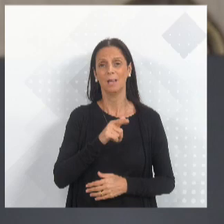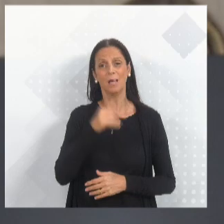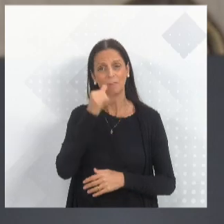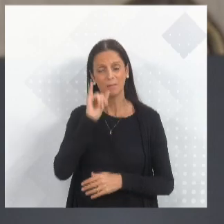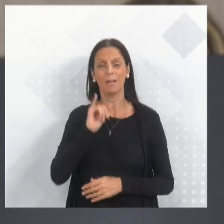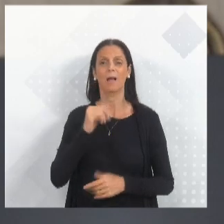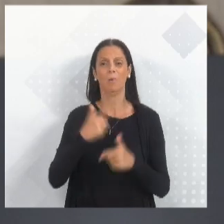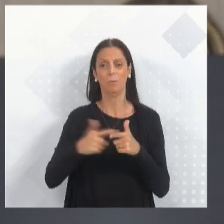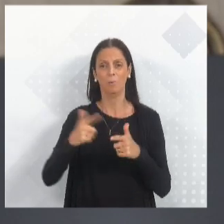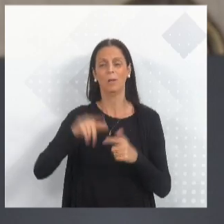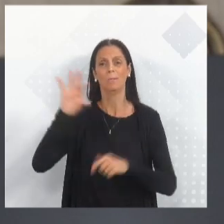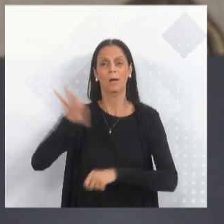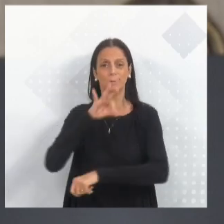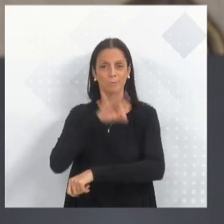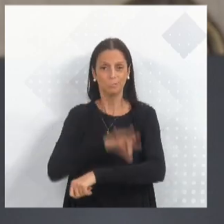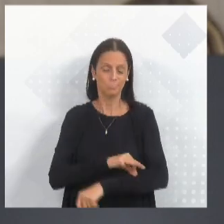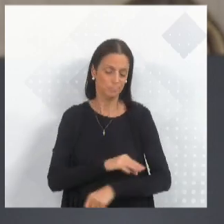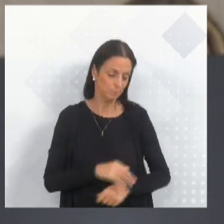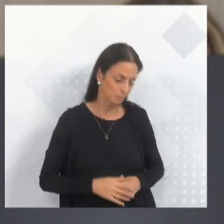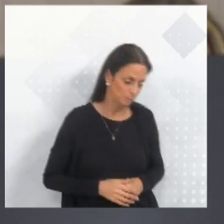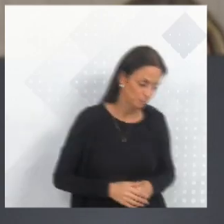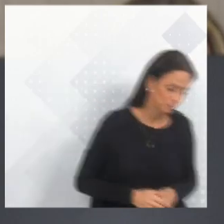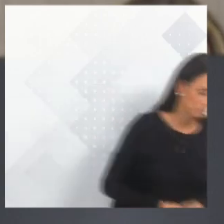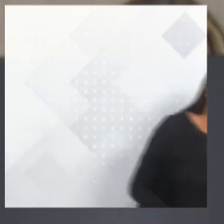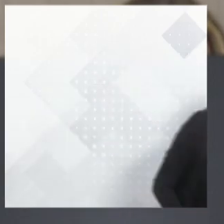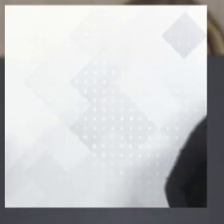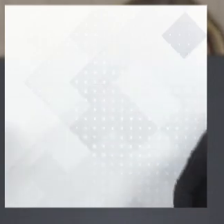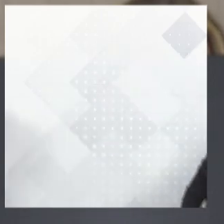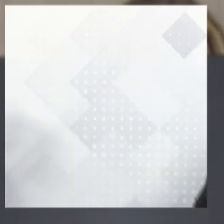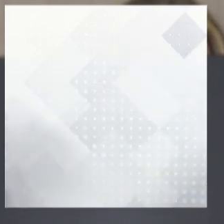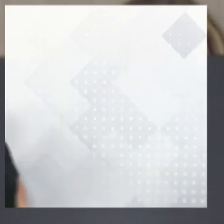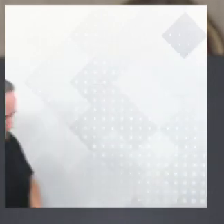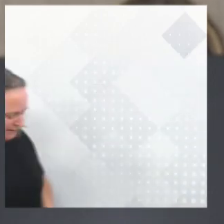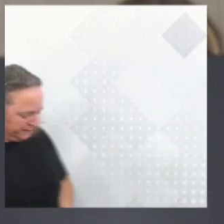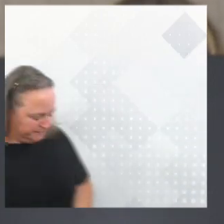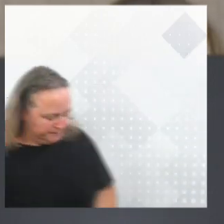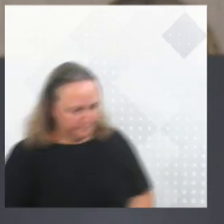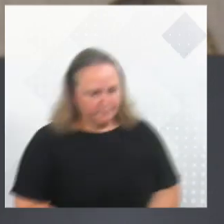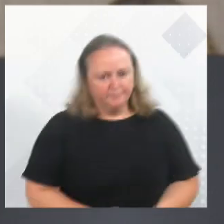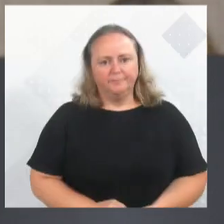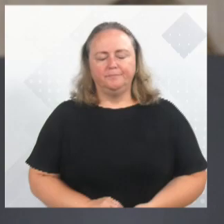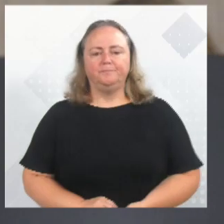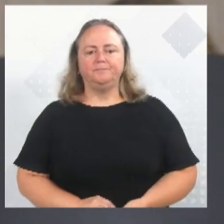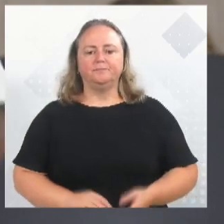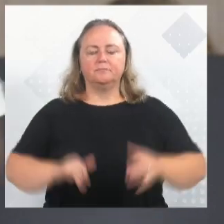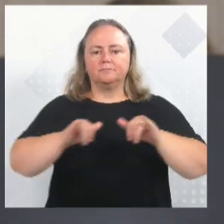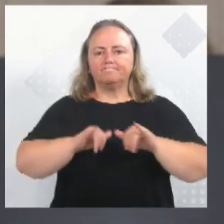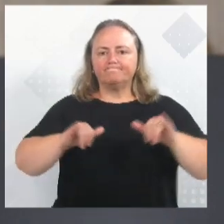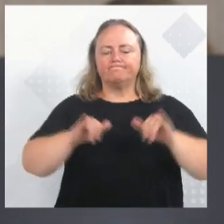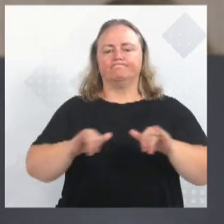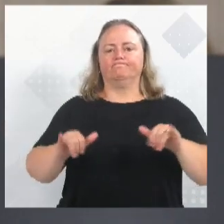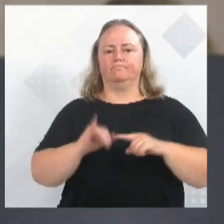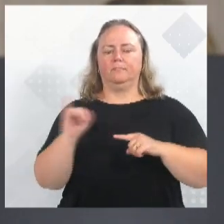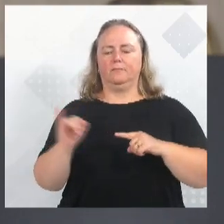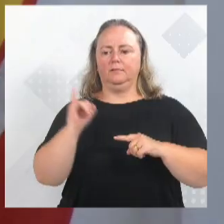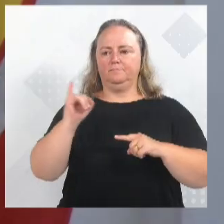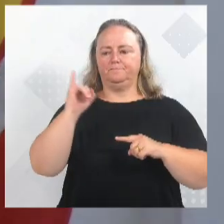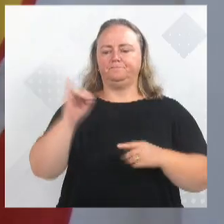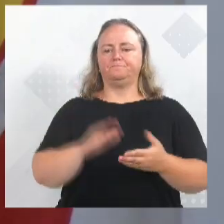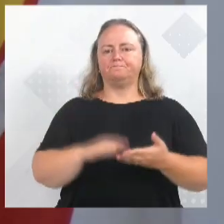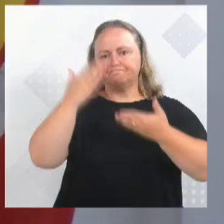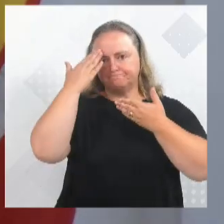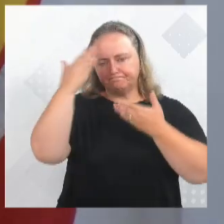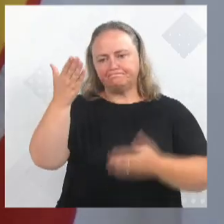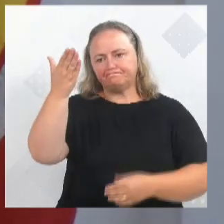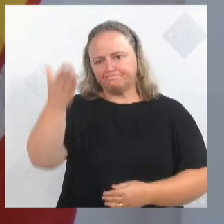crescido em todos os cantos da cidade de então importante quanto mais campanha de divulgação para prav é muito importante agradeço